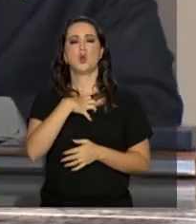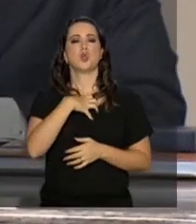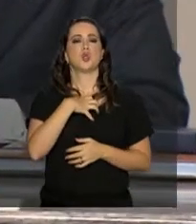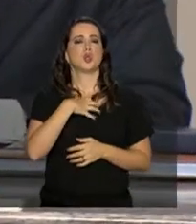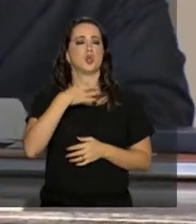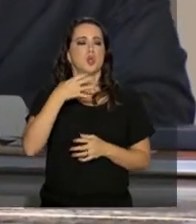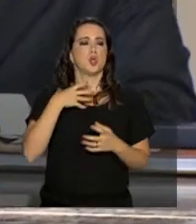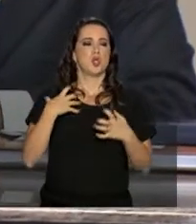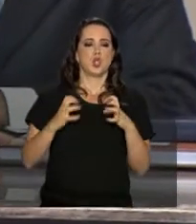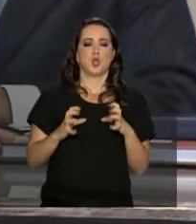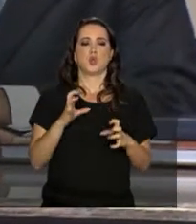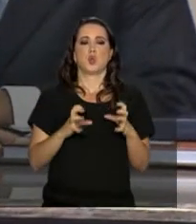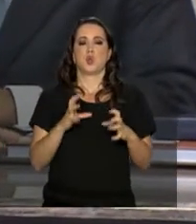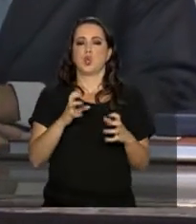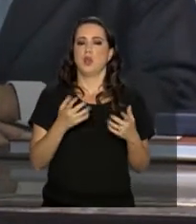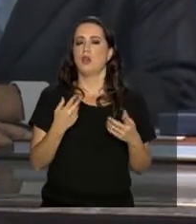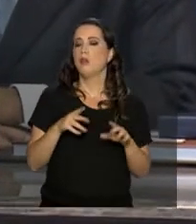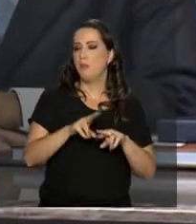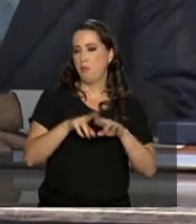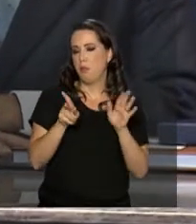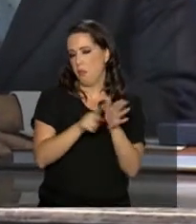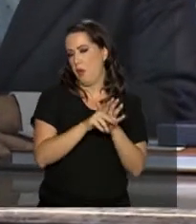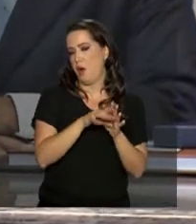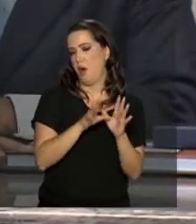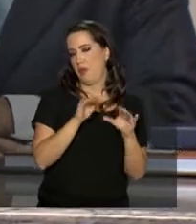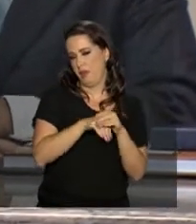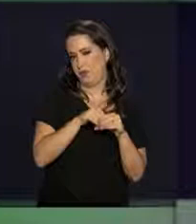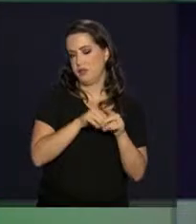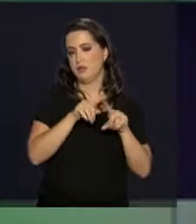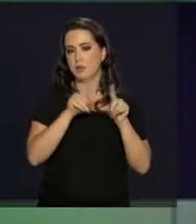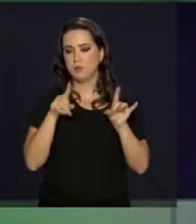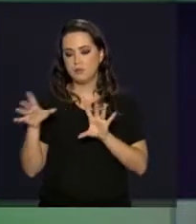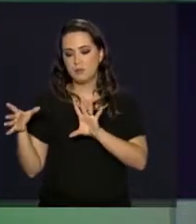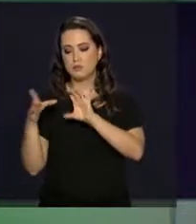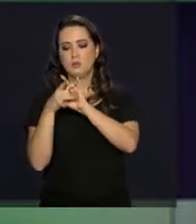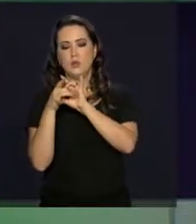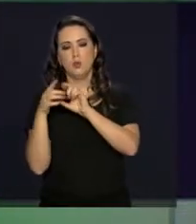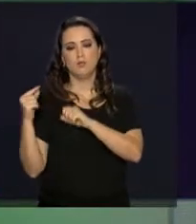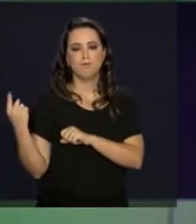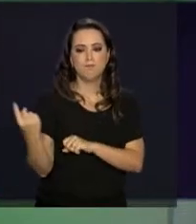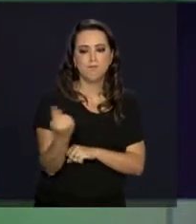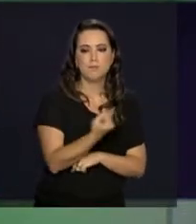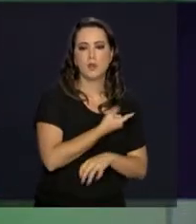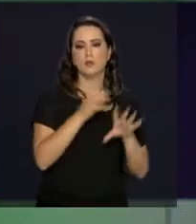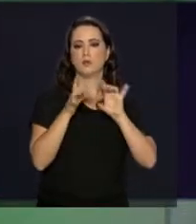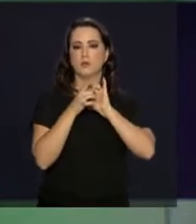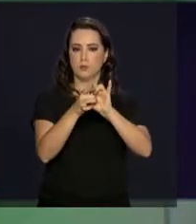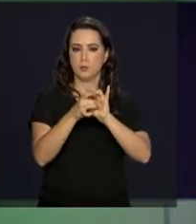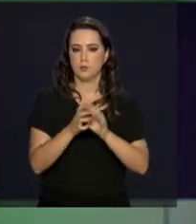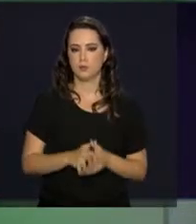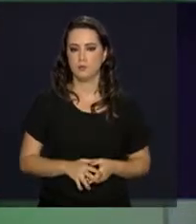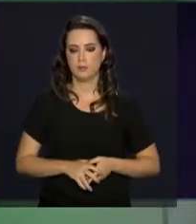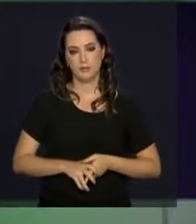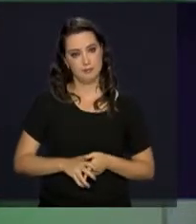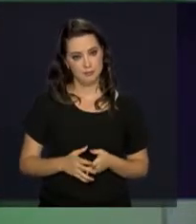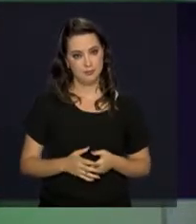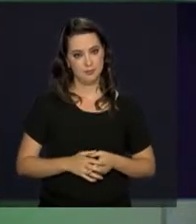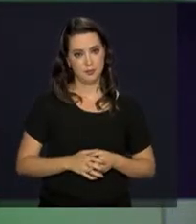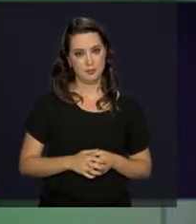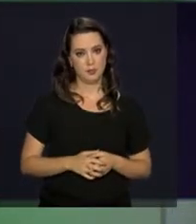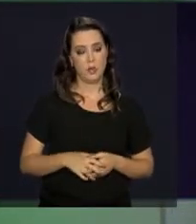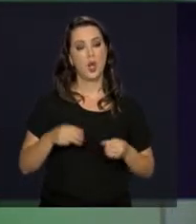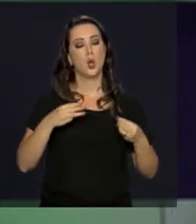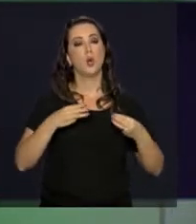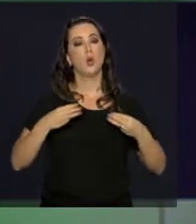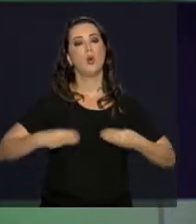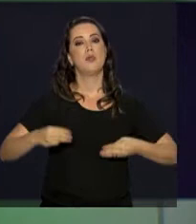que acontece muito por ocasião das eleições para somarmos forças juntos. O Ministério do Trabalho inaugurou salas em Boa